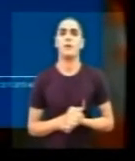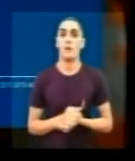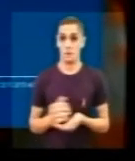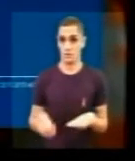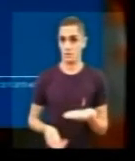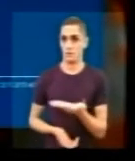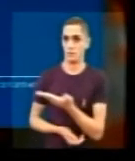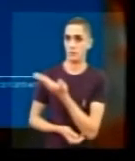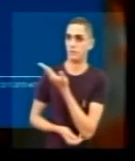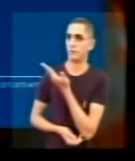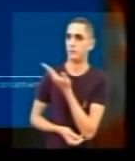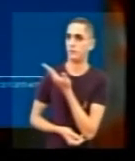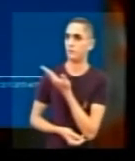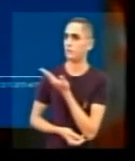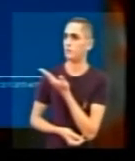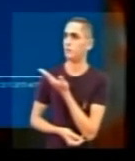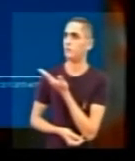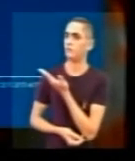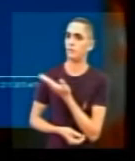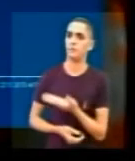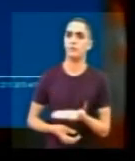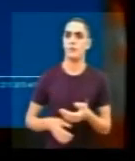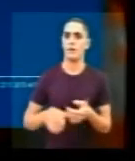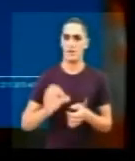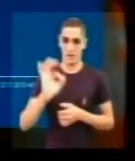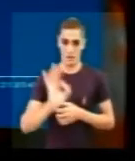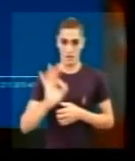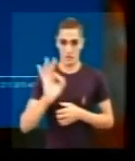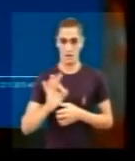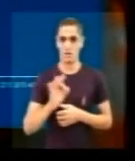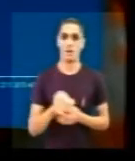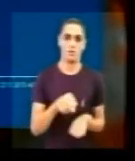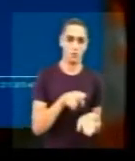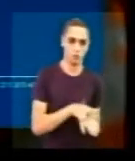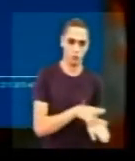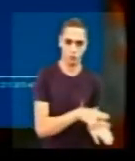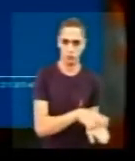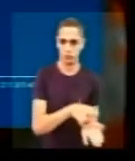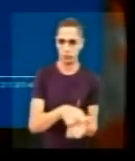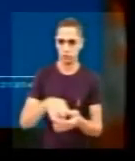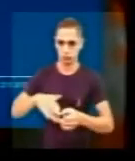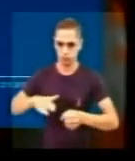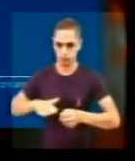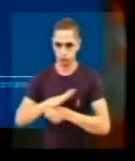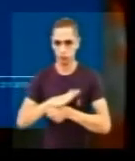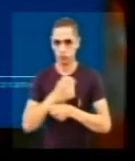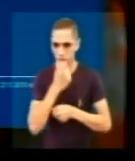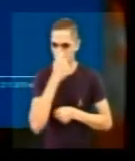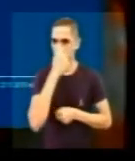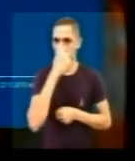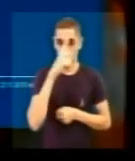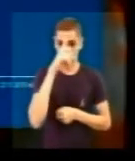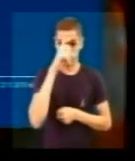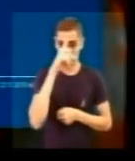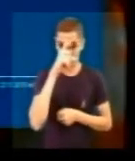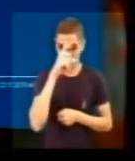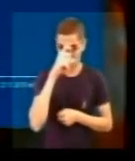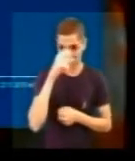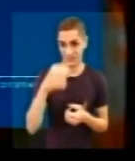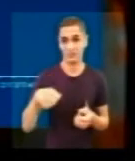Aqui, então, a taxa de ocupação. Hoje, nossa taxa de ocupação está em